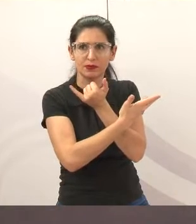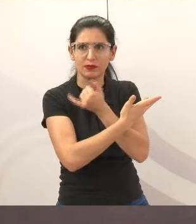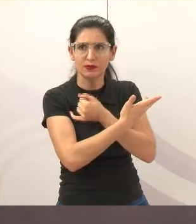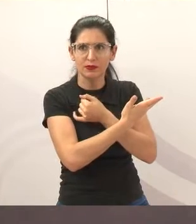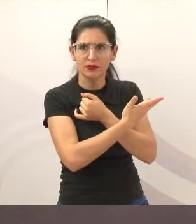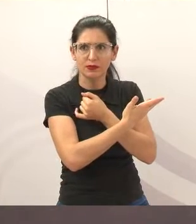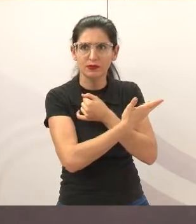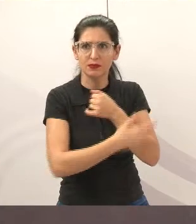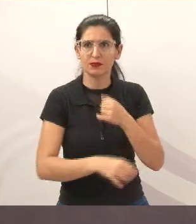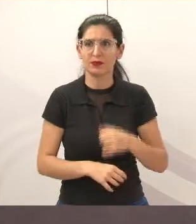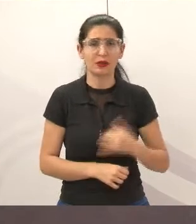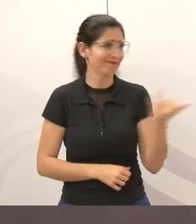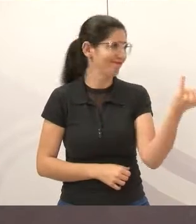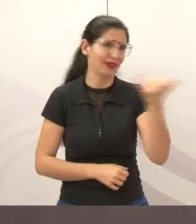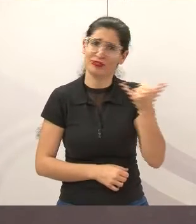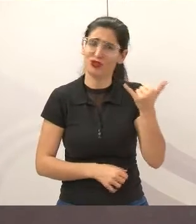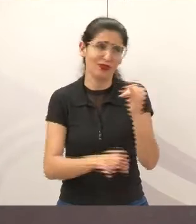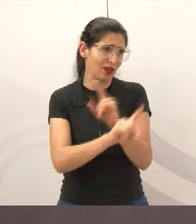Não, é que eu não fui avisado.